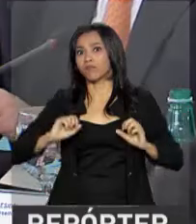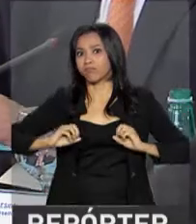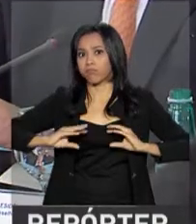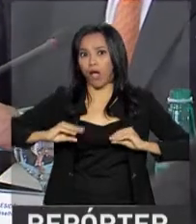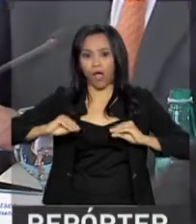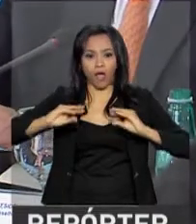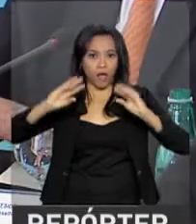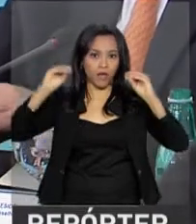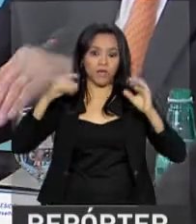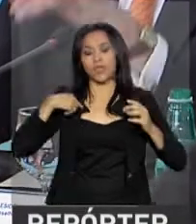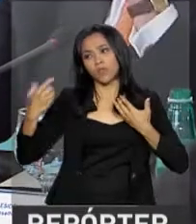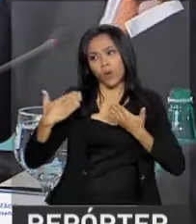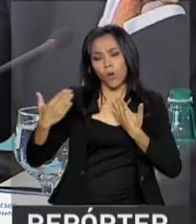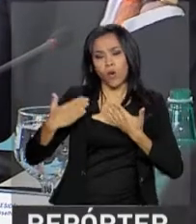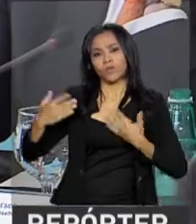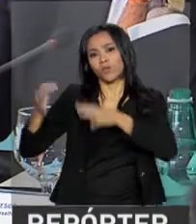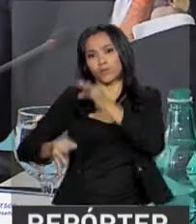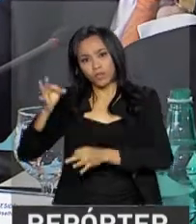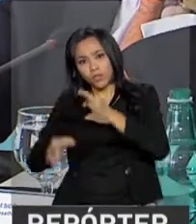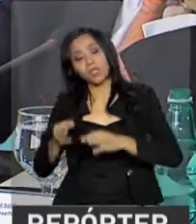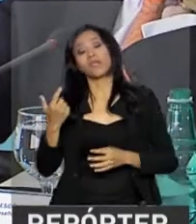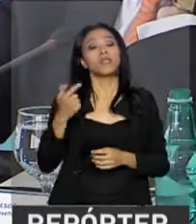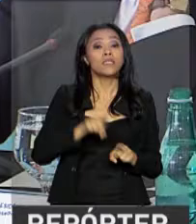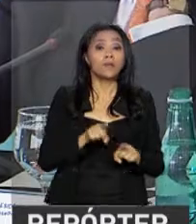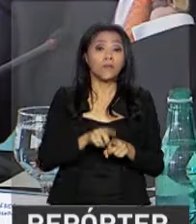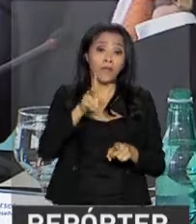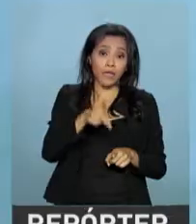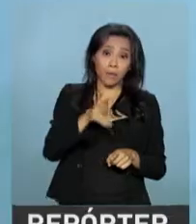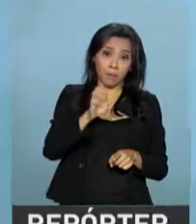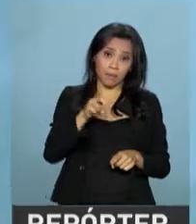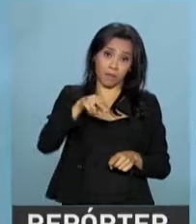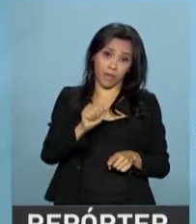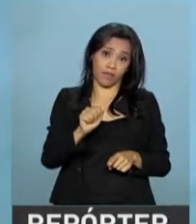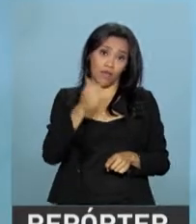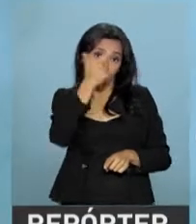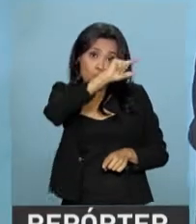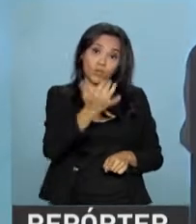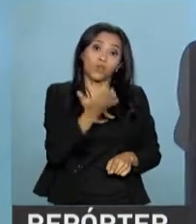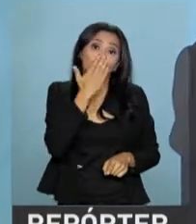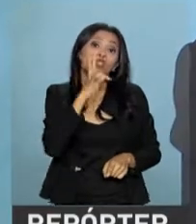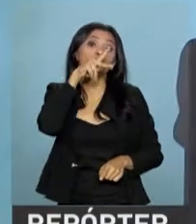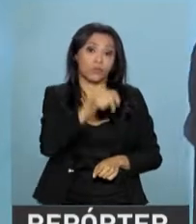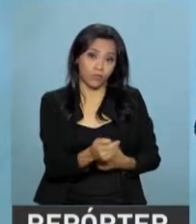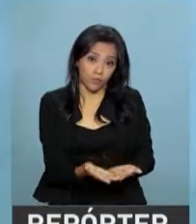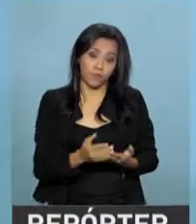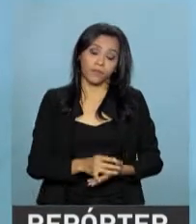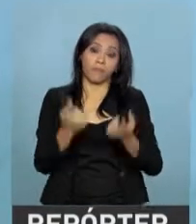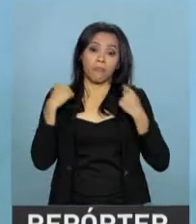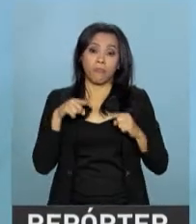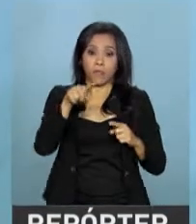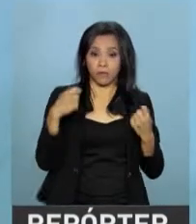articulação com o judiciário e aplicação de penas alternativas eficientes. Há uma grande necessidade de melhorar a